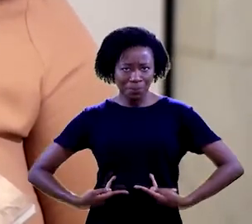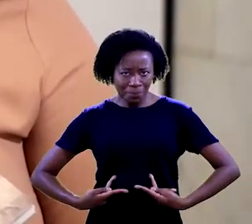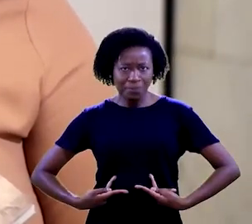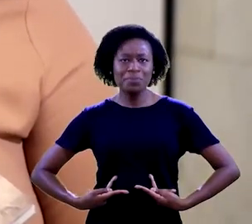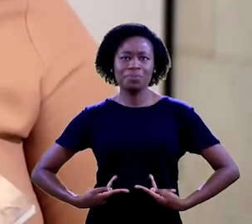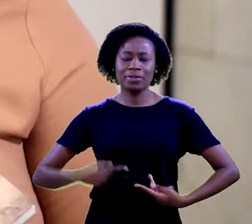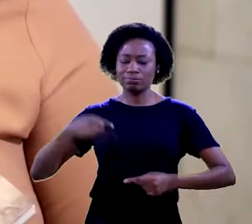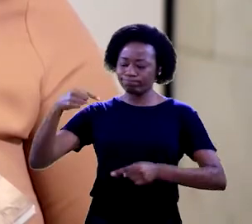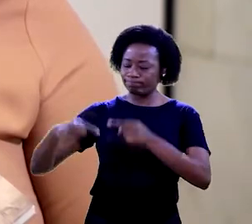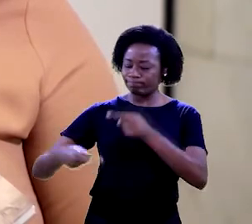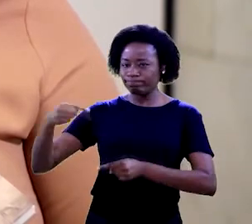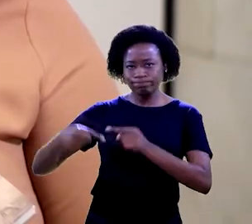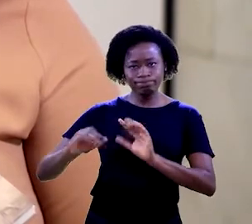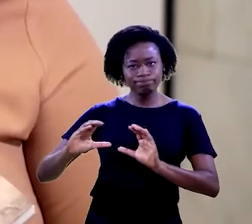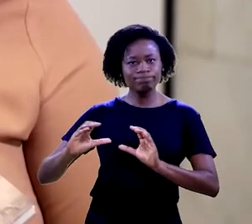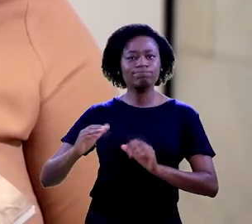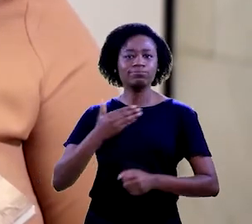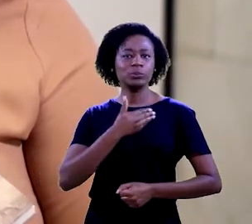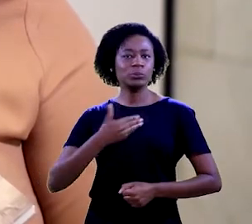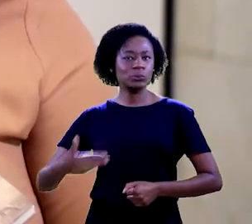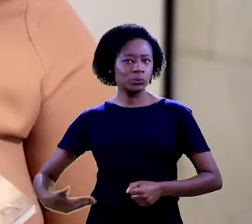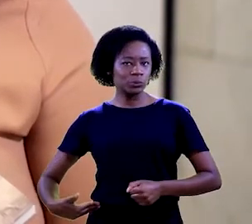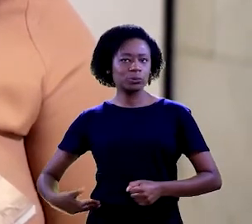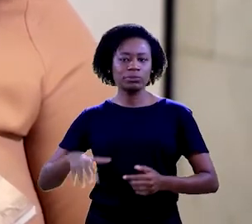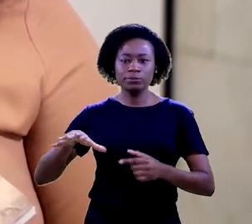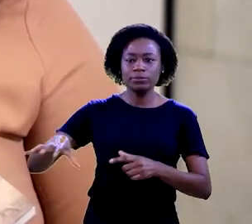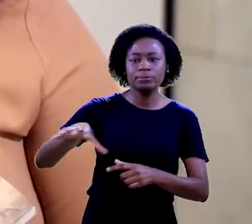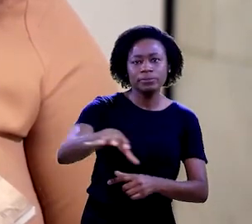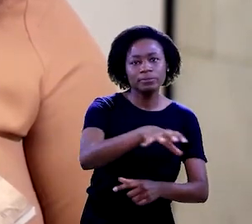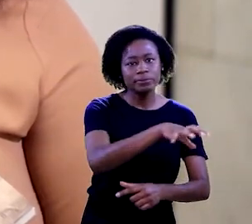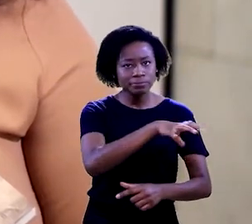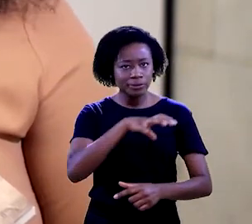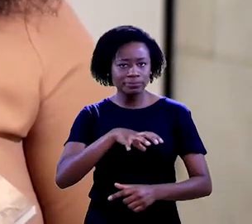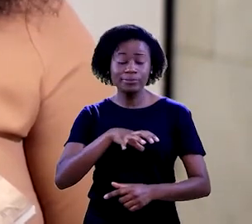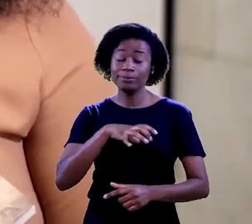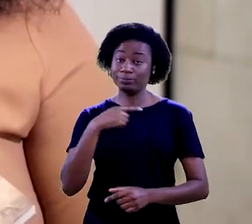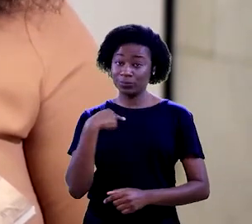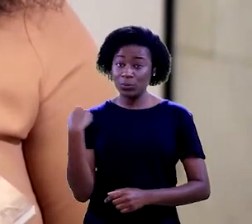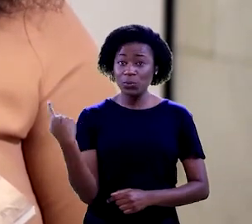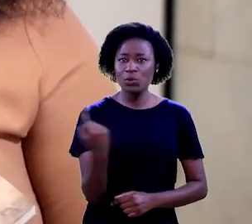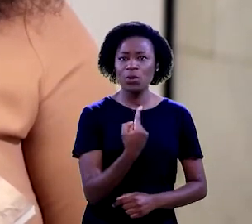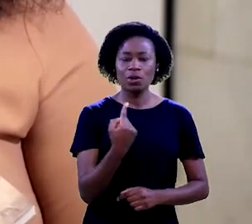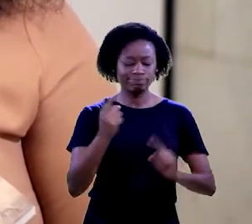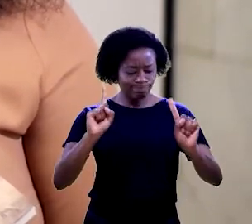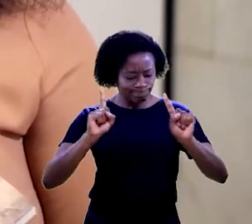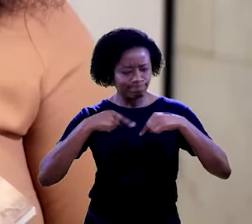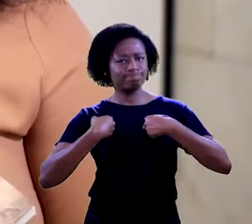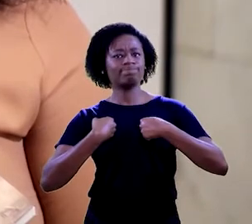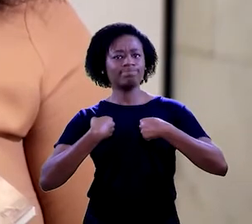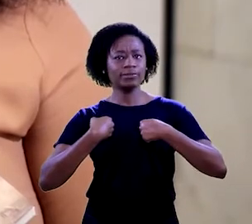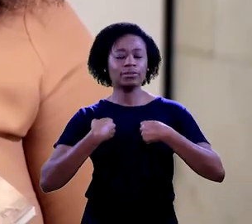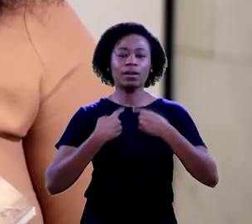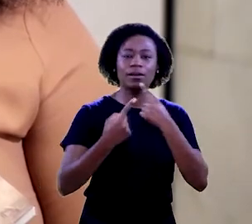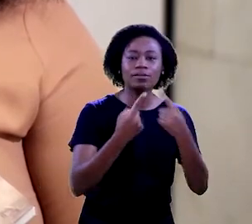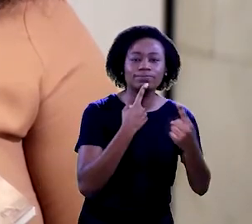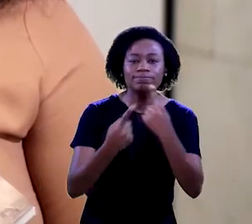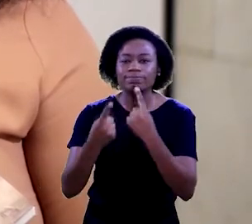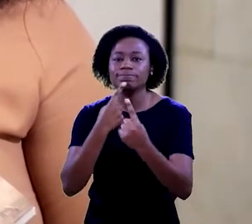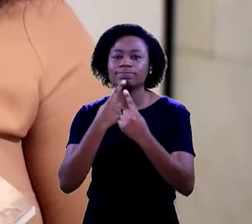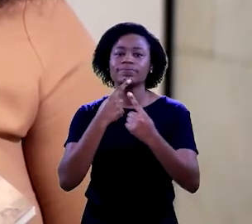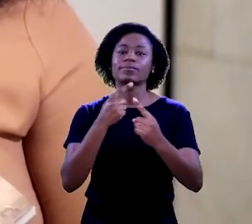as diversas políticas públicas setoriais, nós também nos colocamos o desafio de dialogar